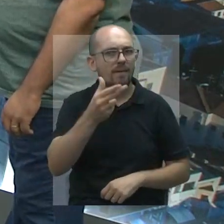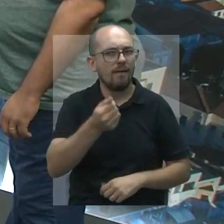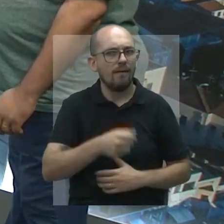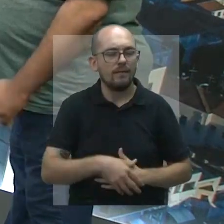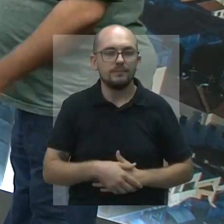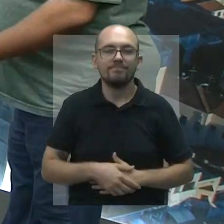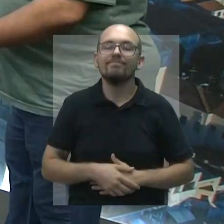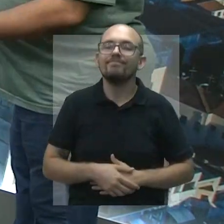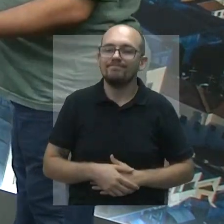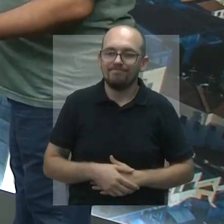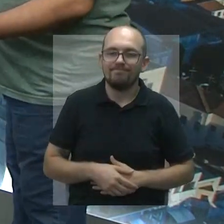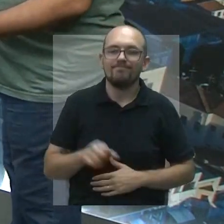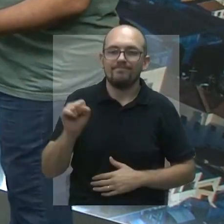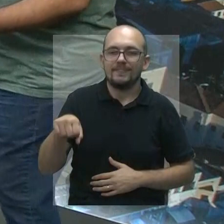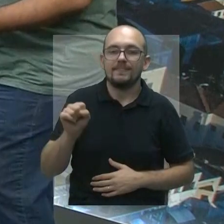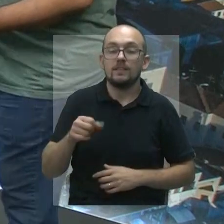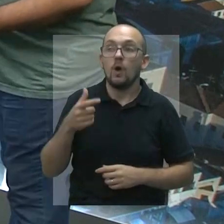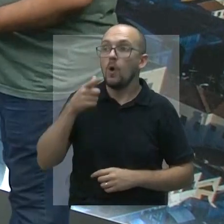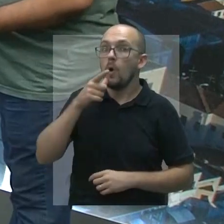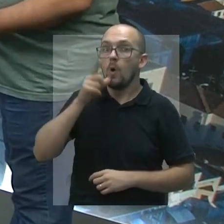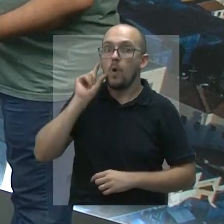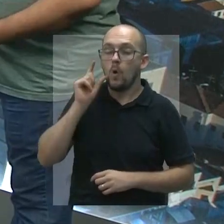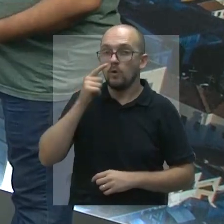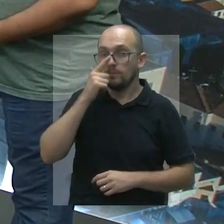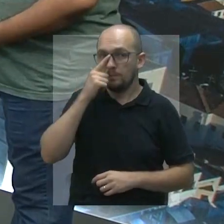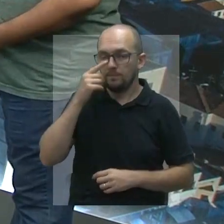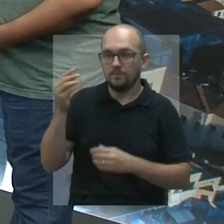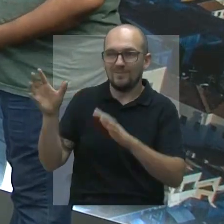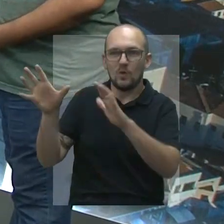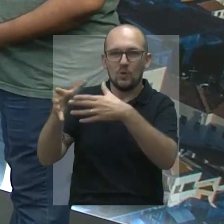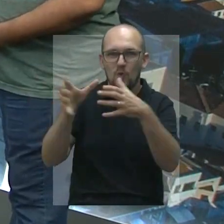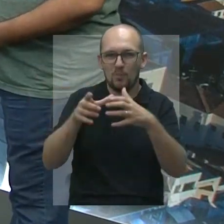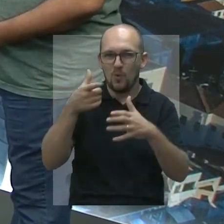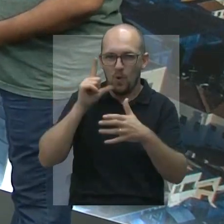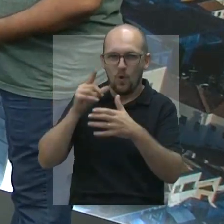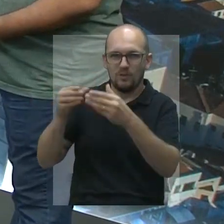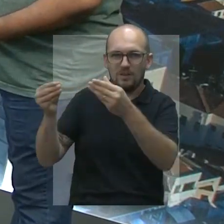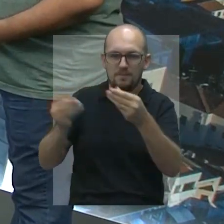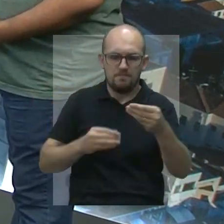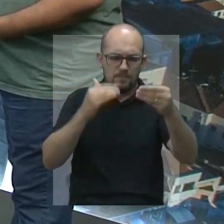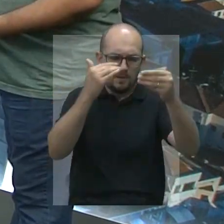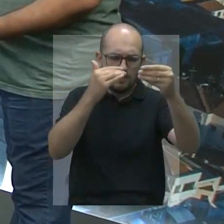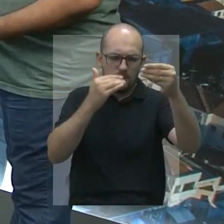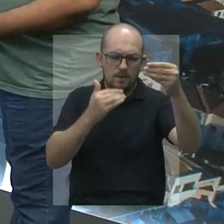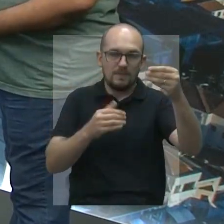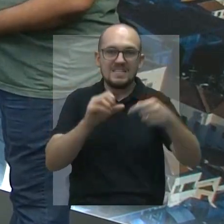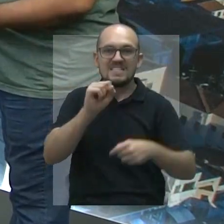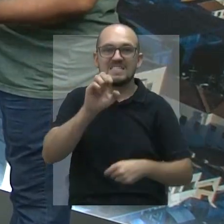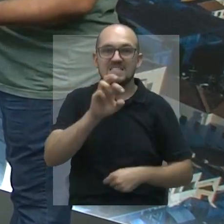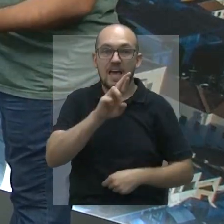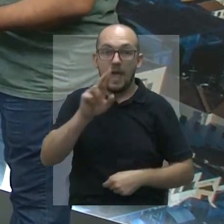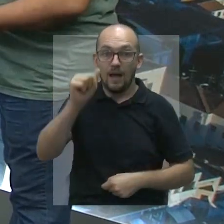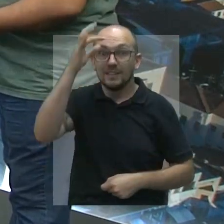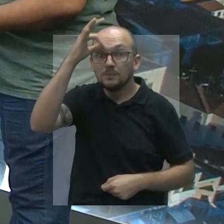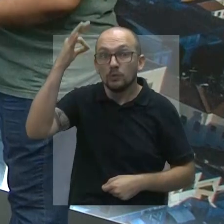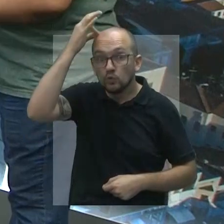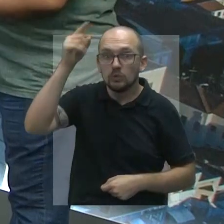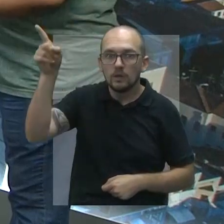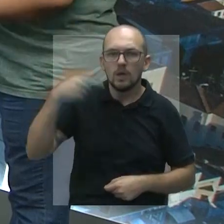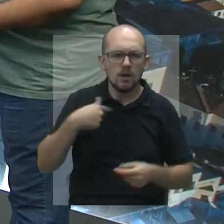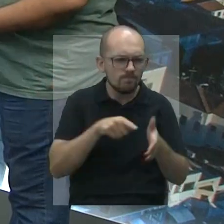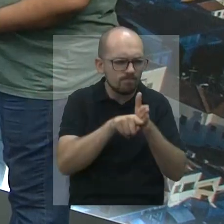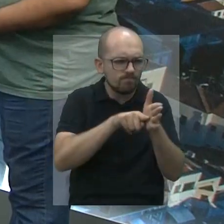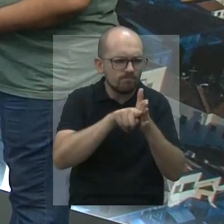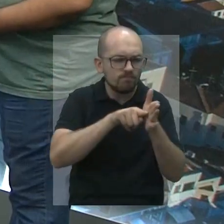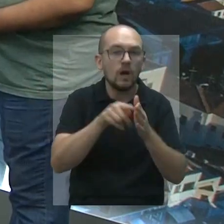nenhuma, né? Nós recebemos ontem a definição dos grupos, como você mencionou. Temos aí o Serra do Espírito Santo, que nós fomos buscar informações. Eu o